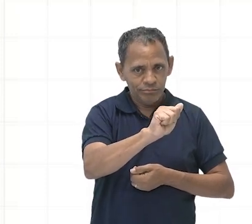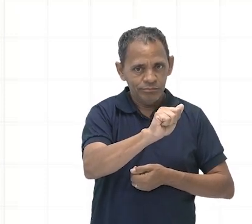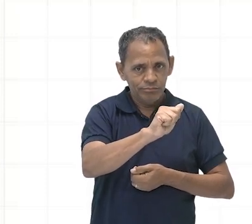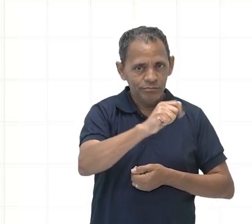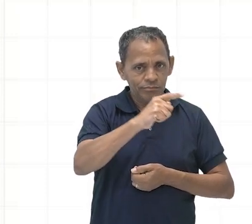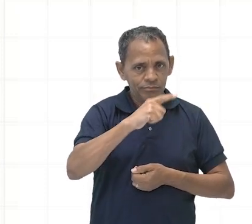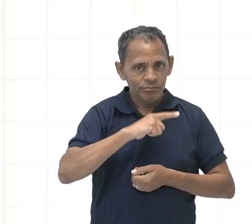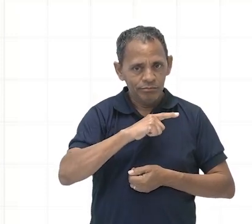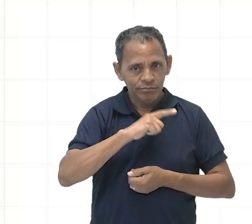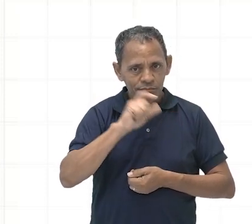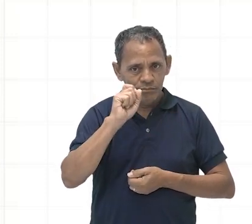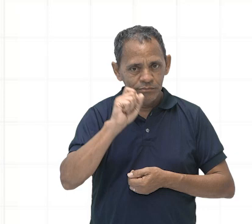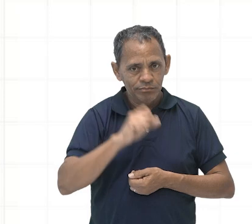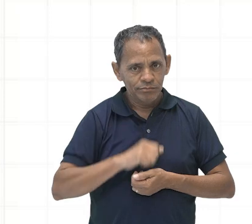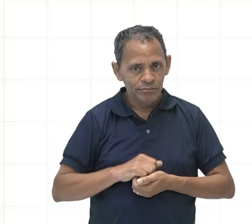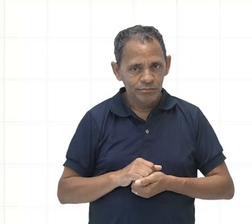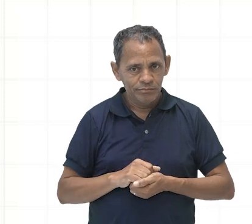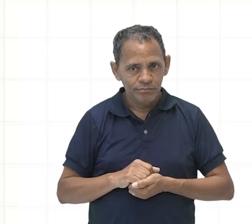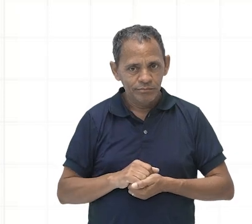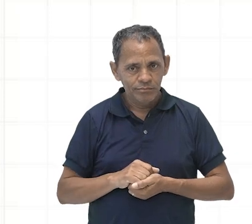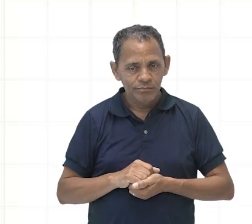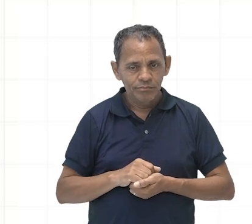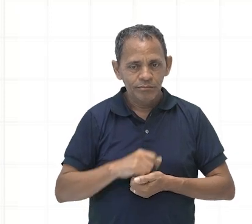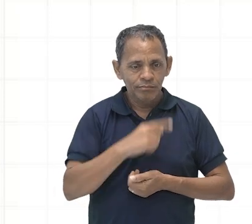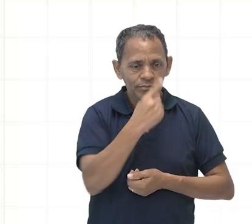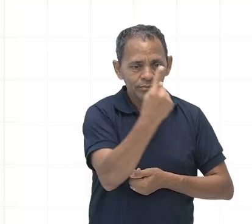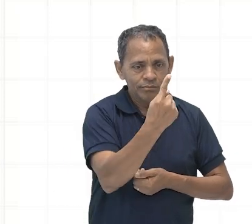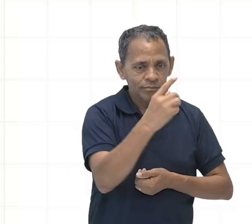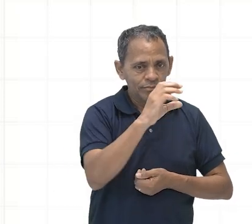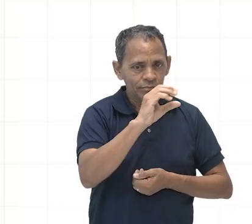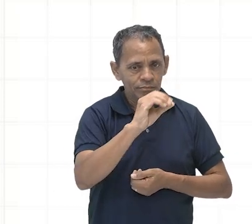terabytes equivale a